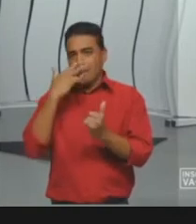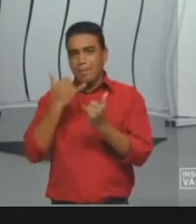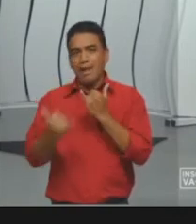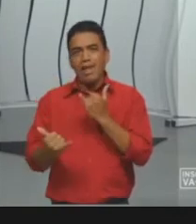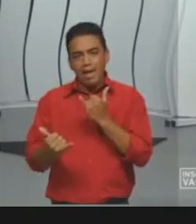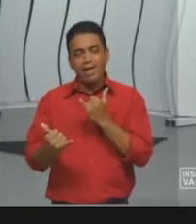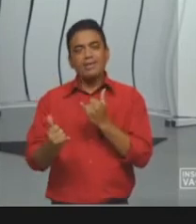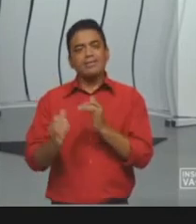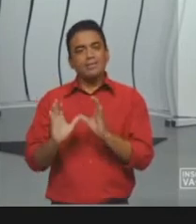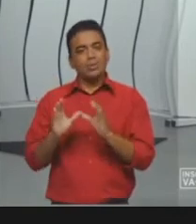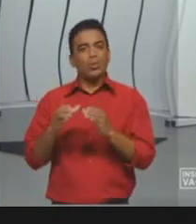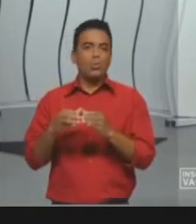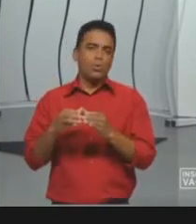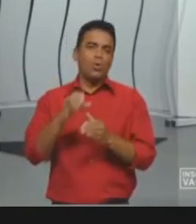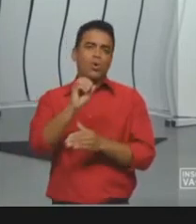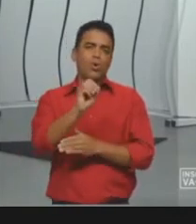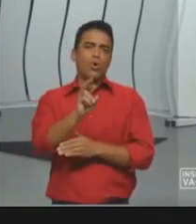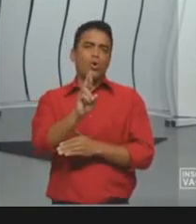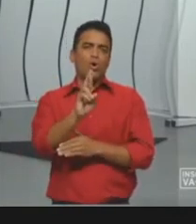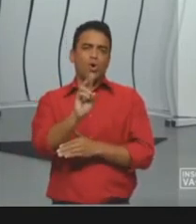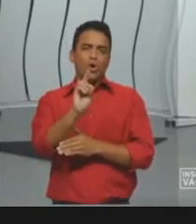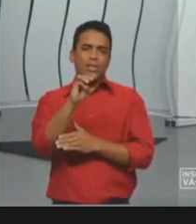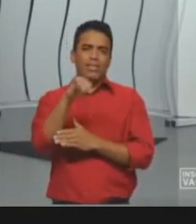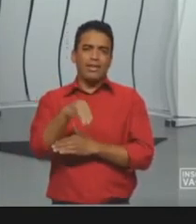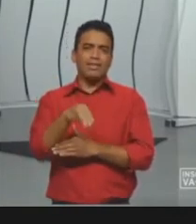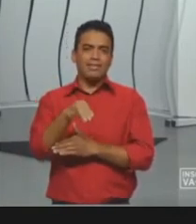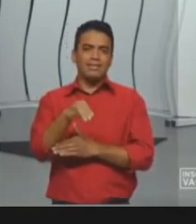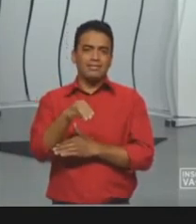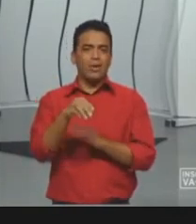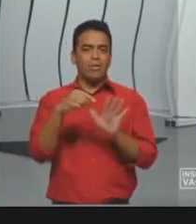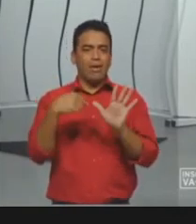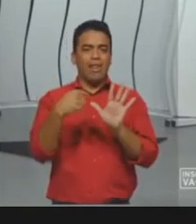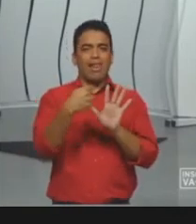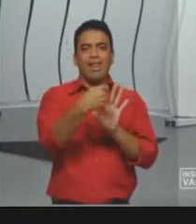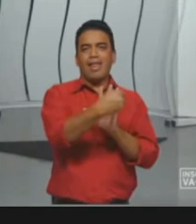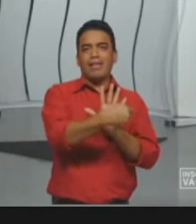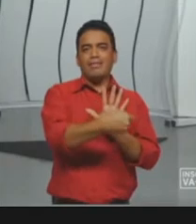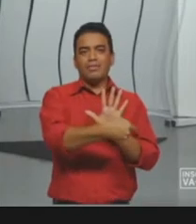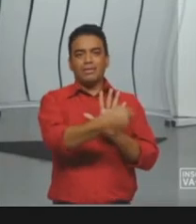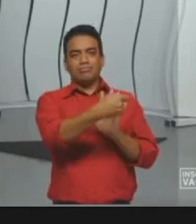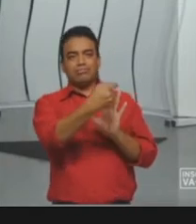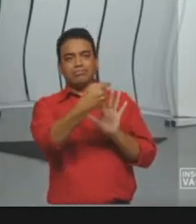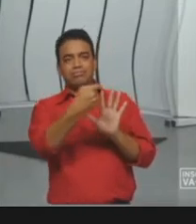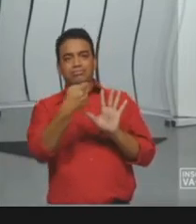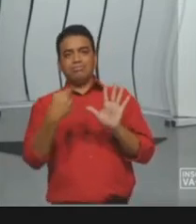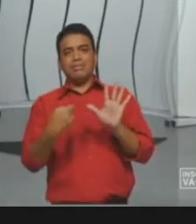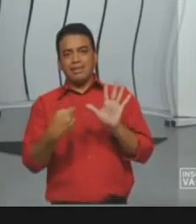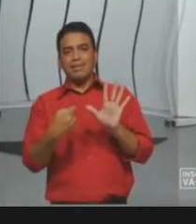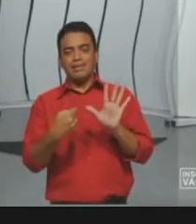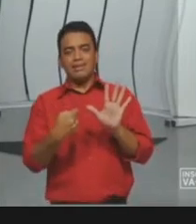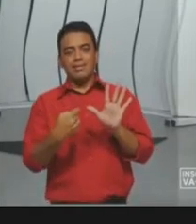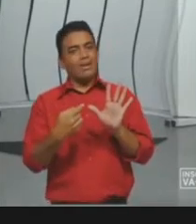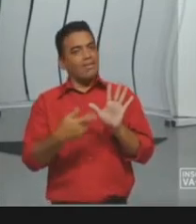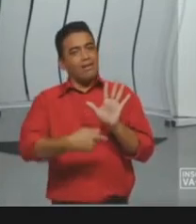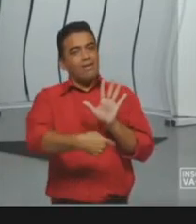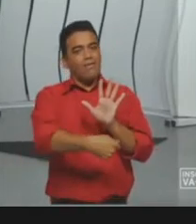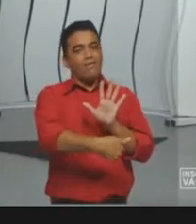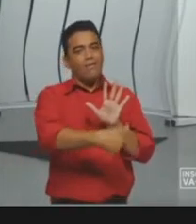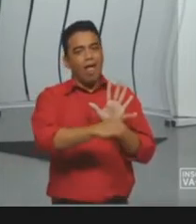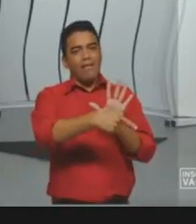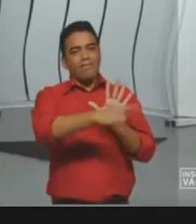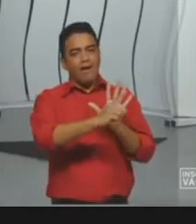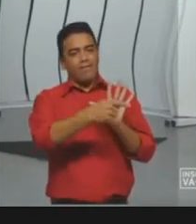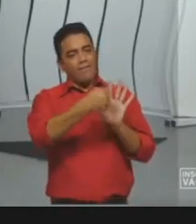agrupadas dentro de ordem. Então aqui é o pensamento contrário do que eu passei no quadro. Você olhando de espécie, subindo para gênero, depois